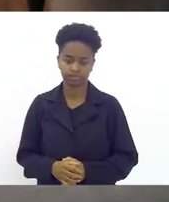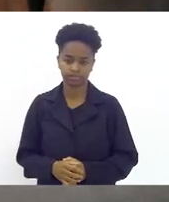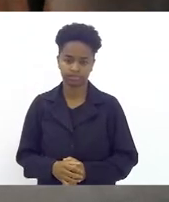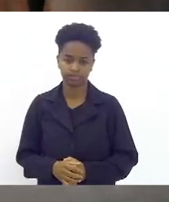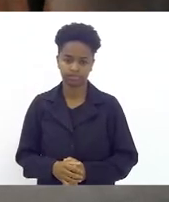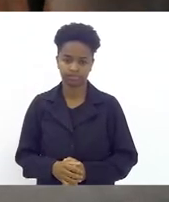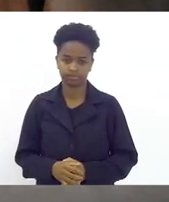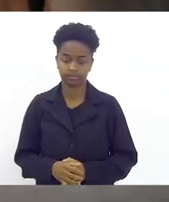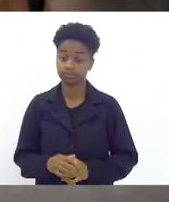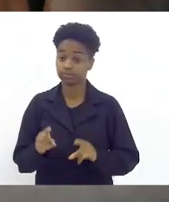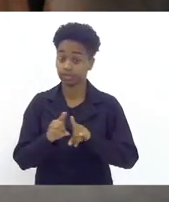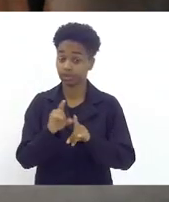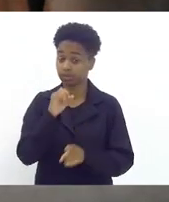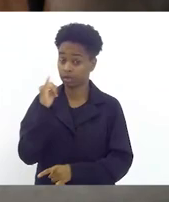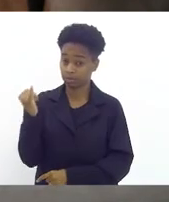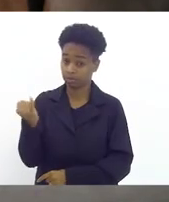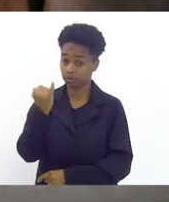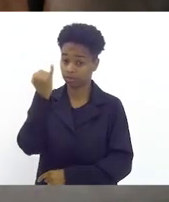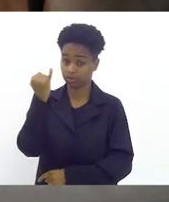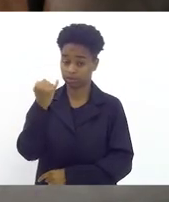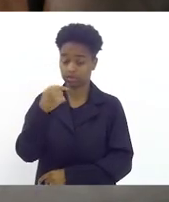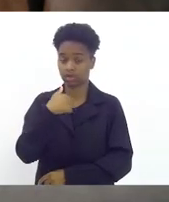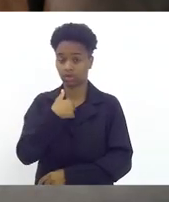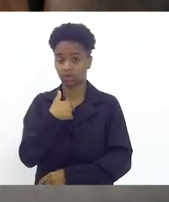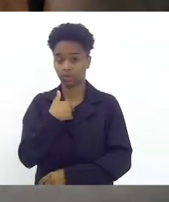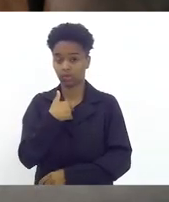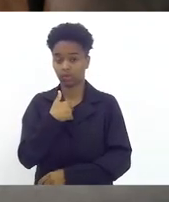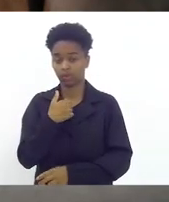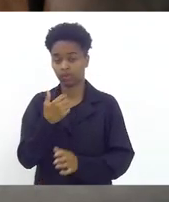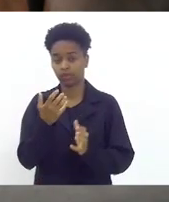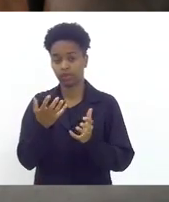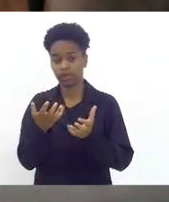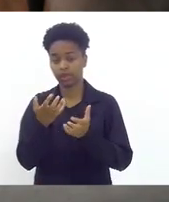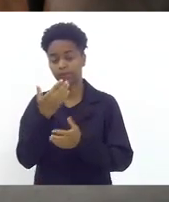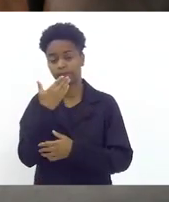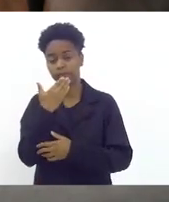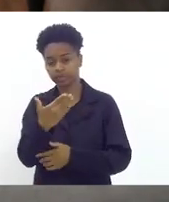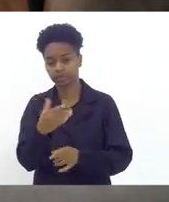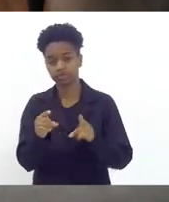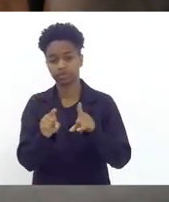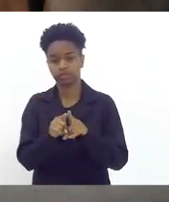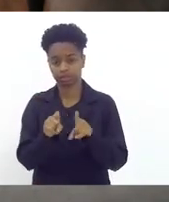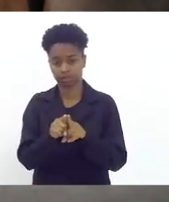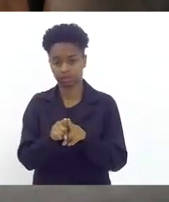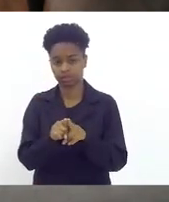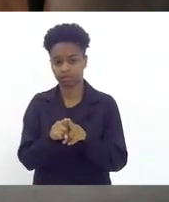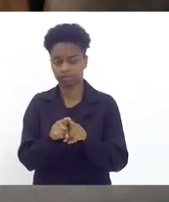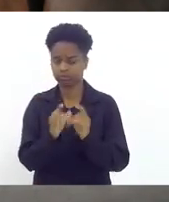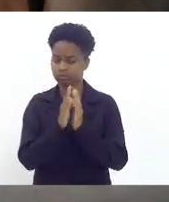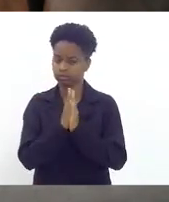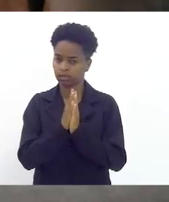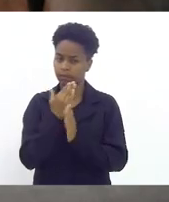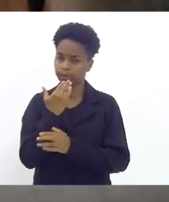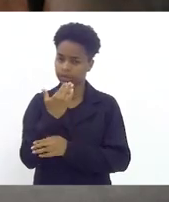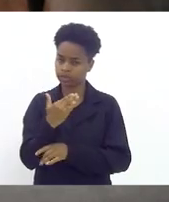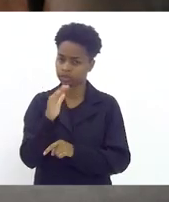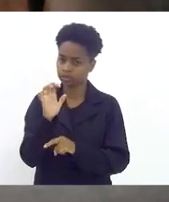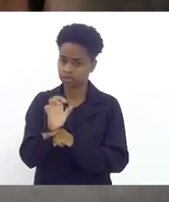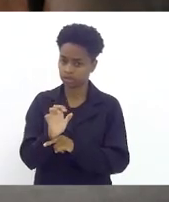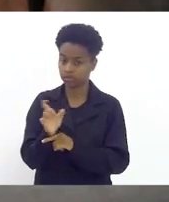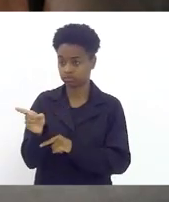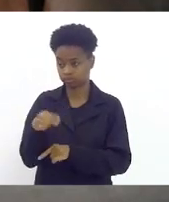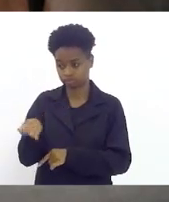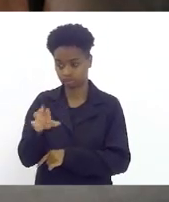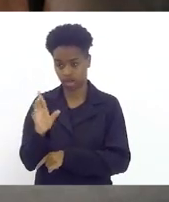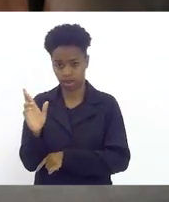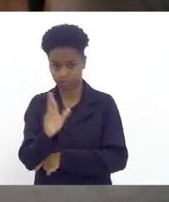é muito importante né Eu gostaria de solicitar né a fazer um apelo né ao estado que tá